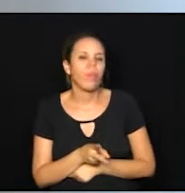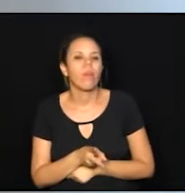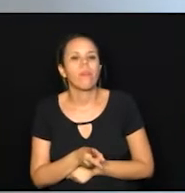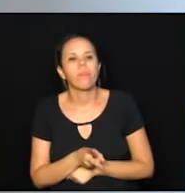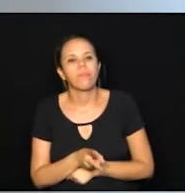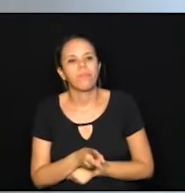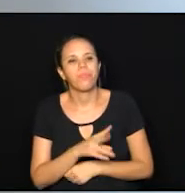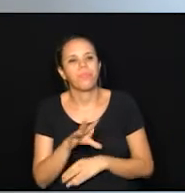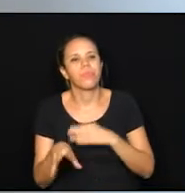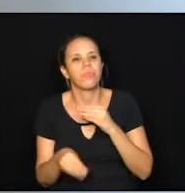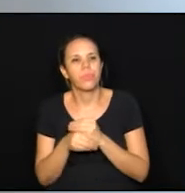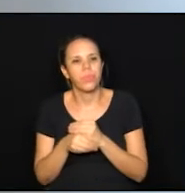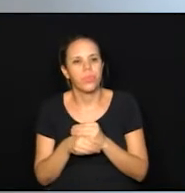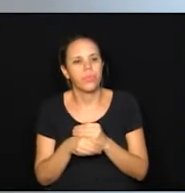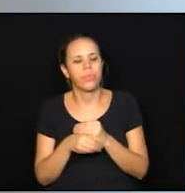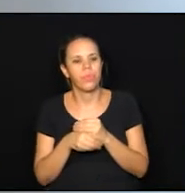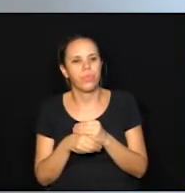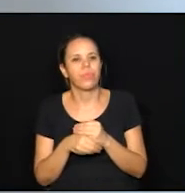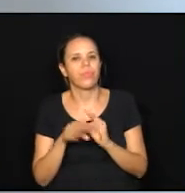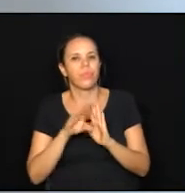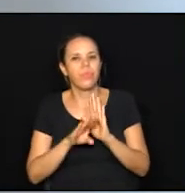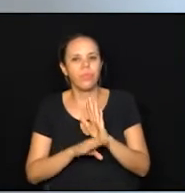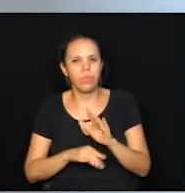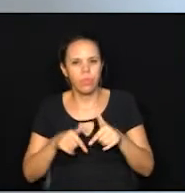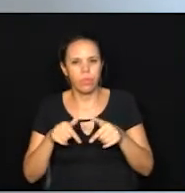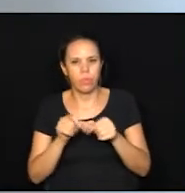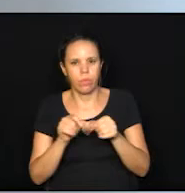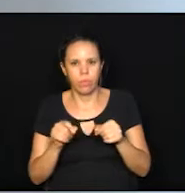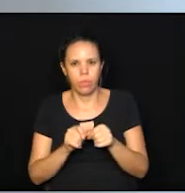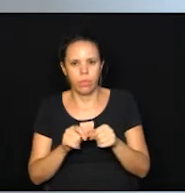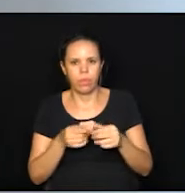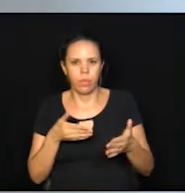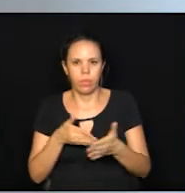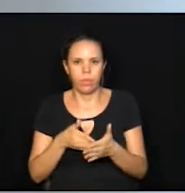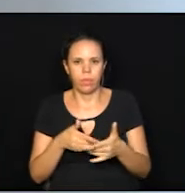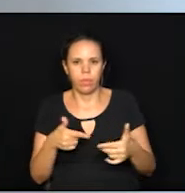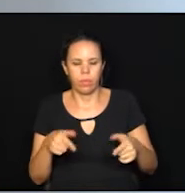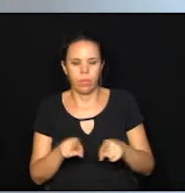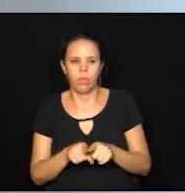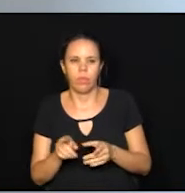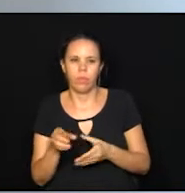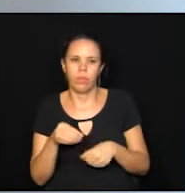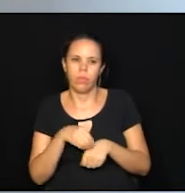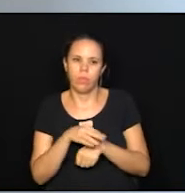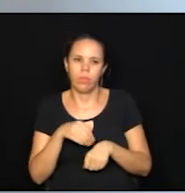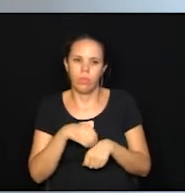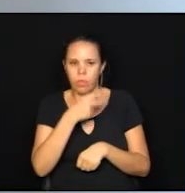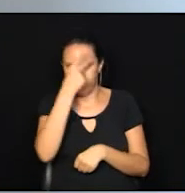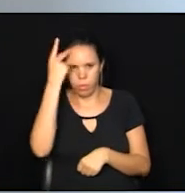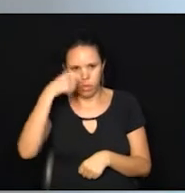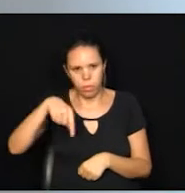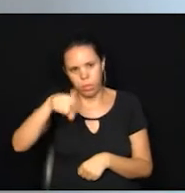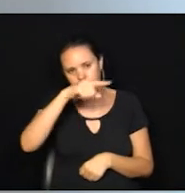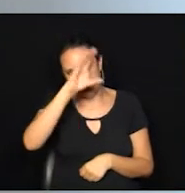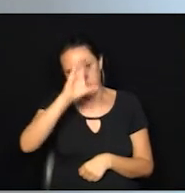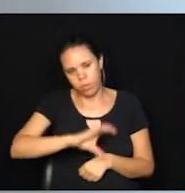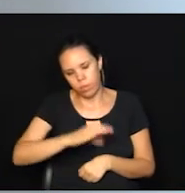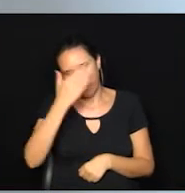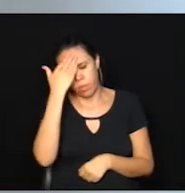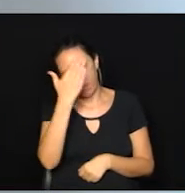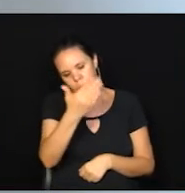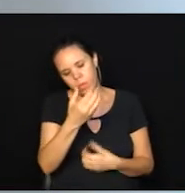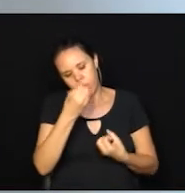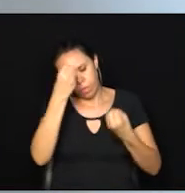com implementação do nosso quadro, intensificação das barreiras e orientação ao cidadão. Muito obrigado